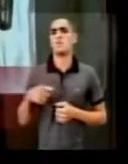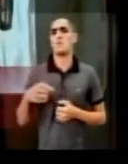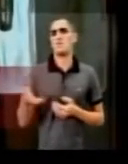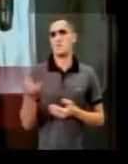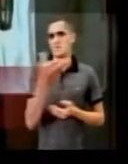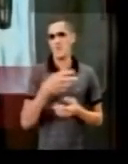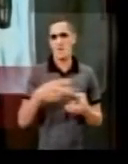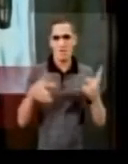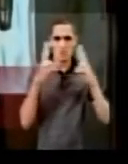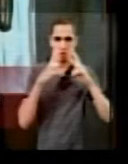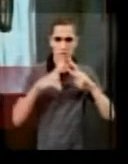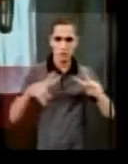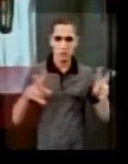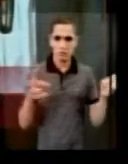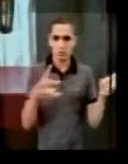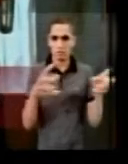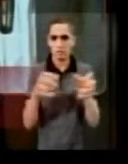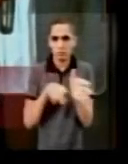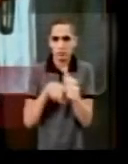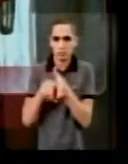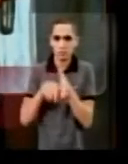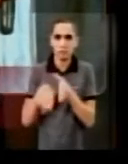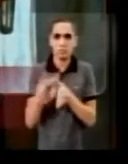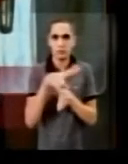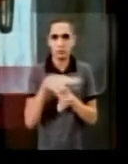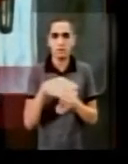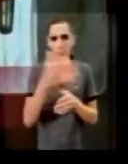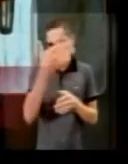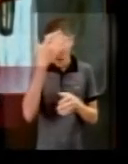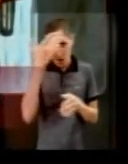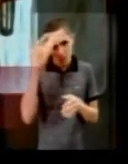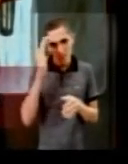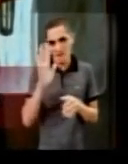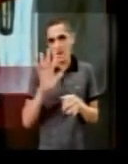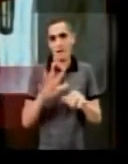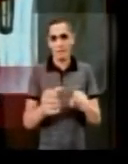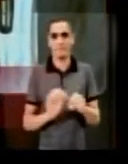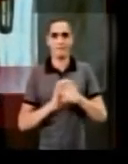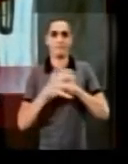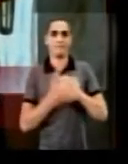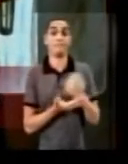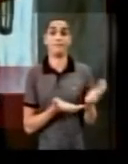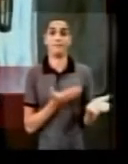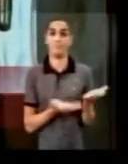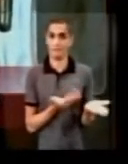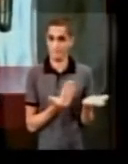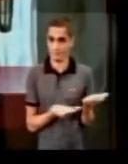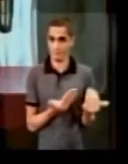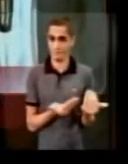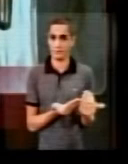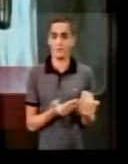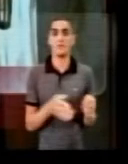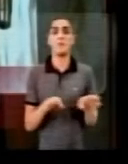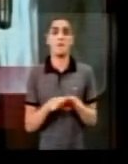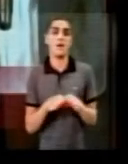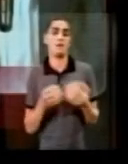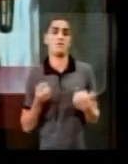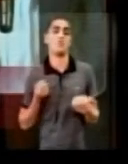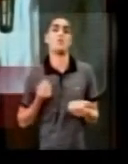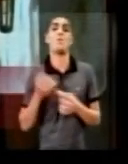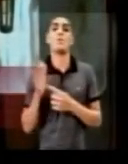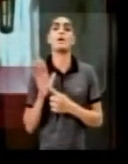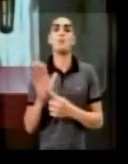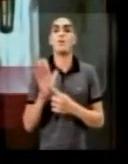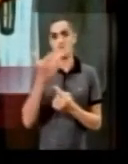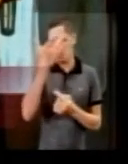temos vistos de casos leves, pelos números que nós temos vistos de síndrome respiratória que tem